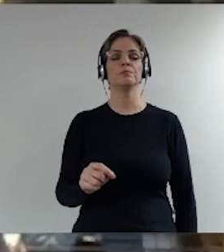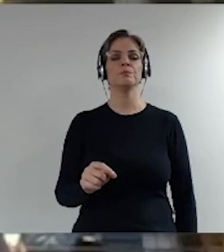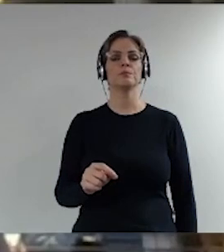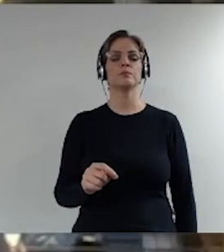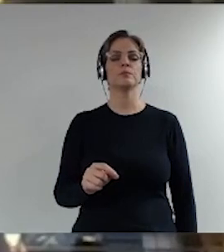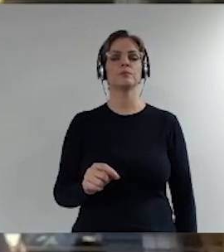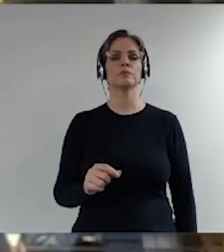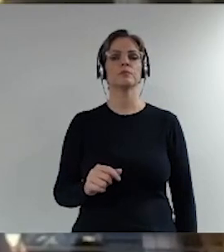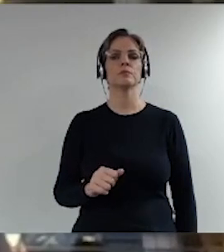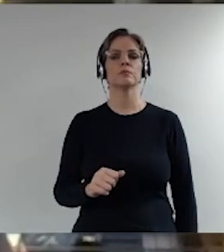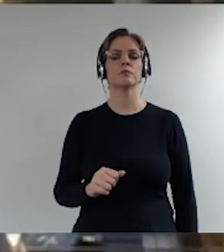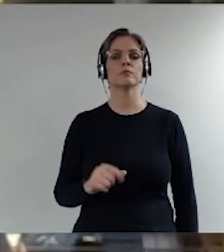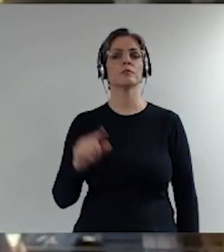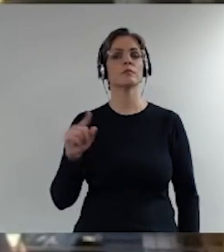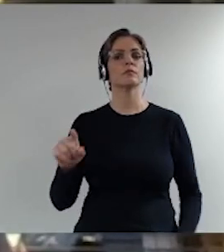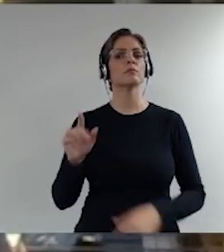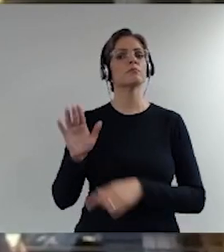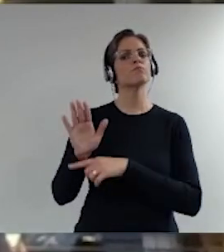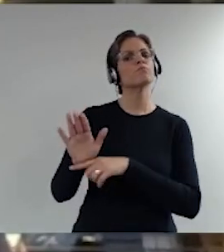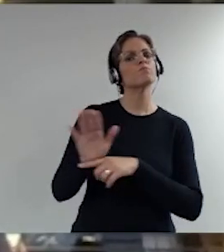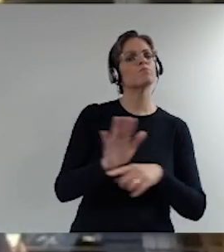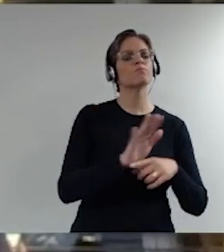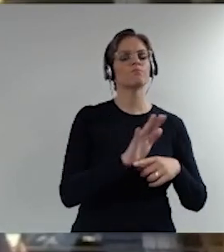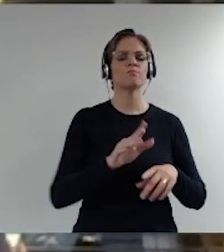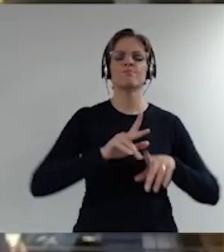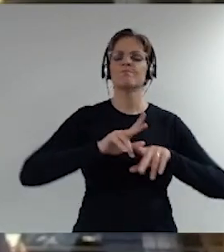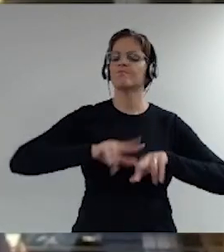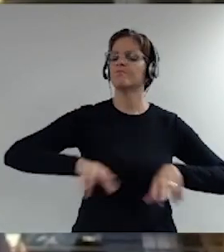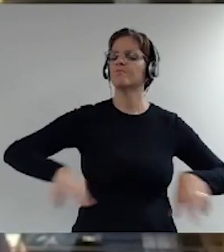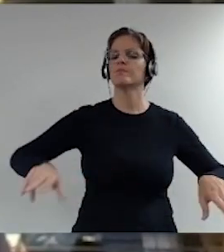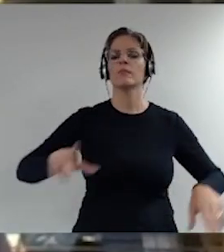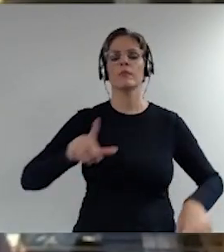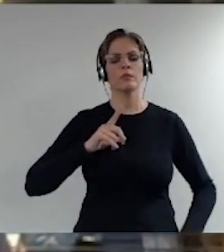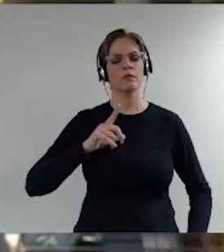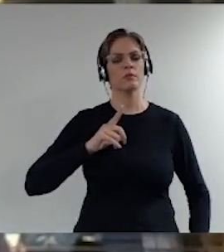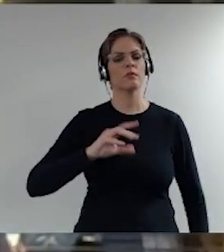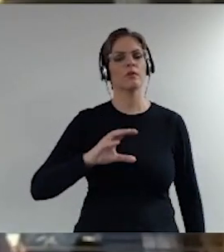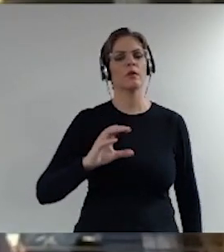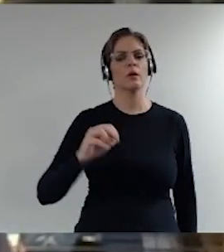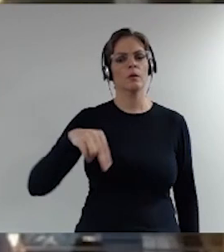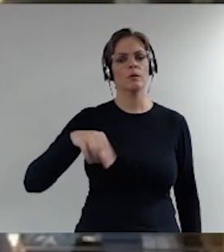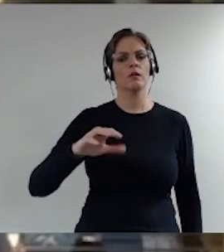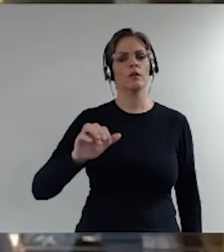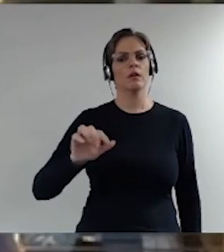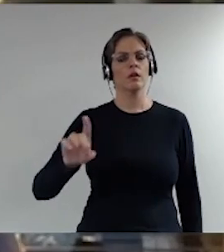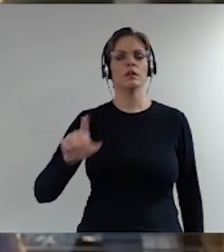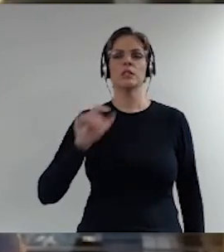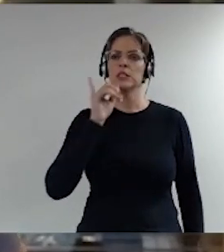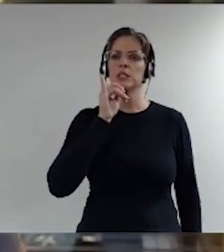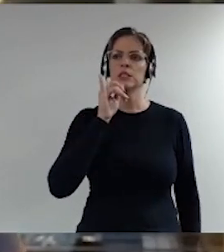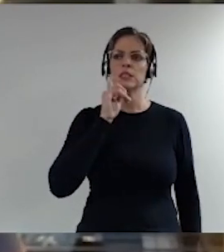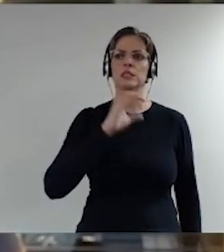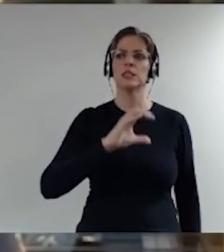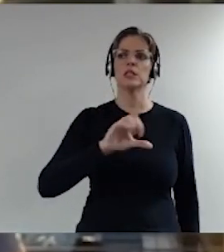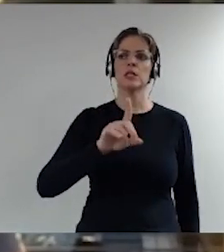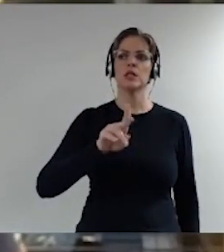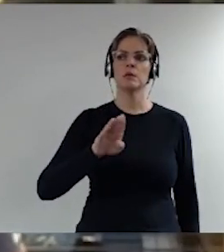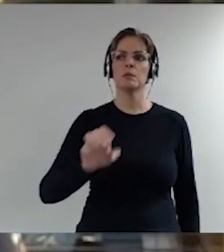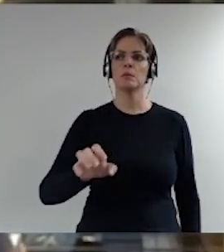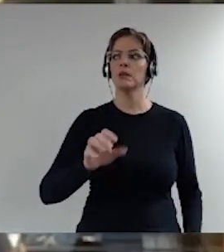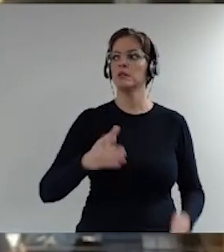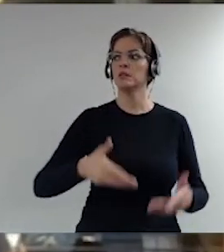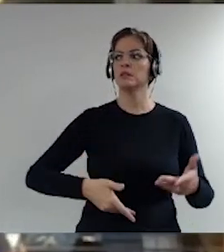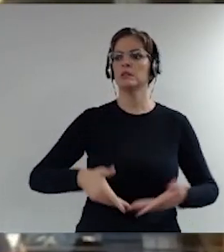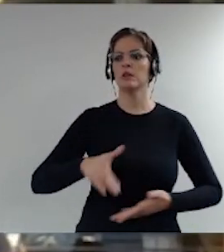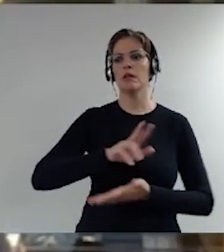levar benefícios de todo modo, ou seja, nós temos ali no CONCAD temáticas como os clubes de serviços, onde o